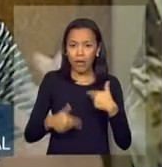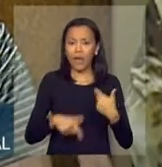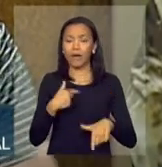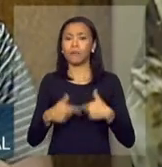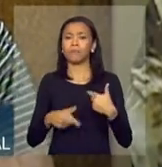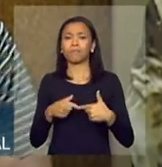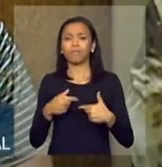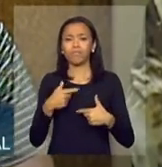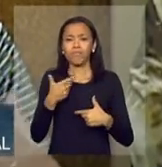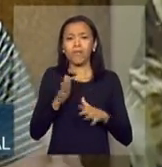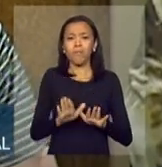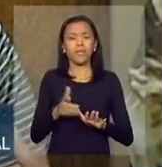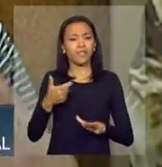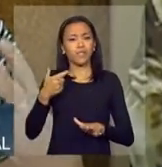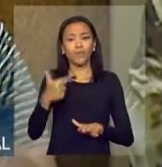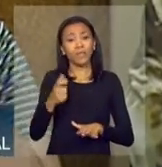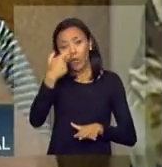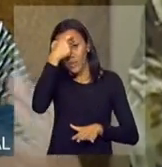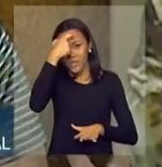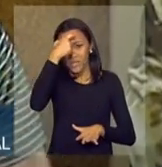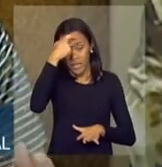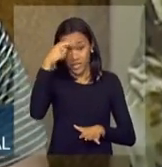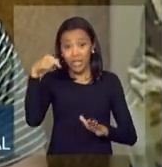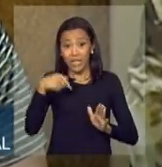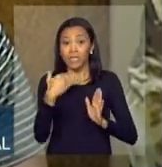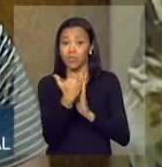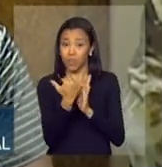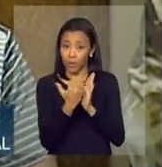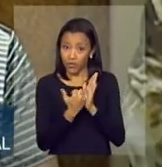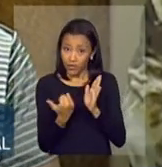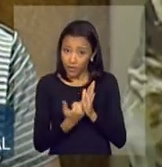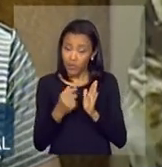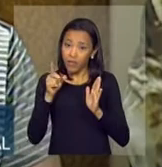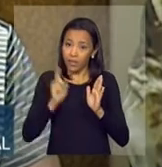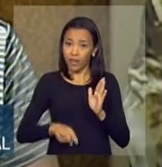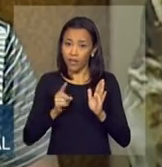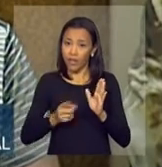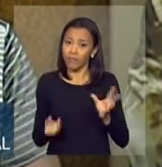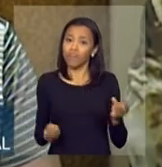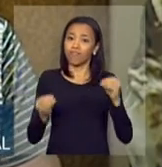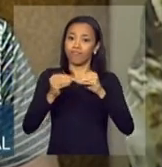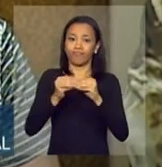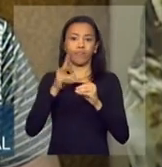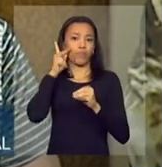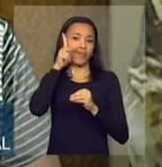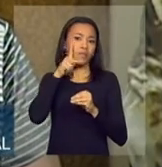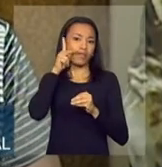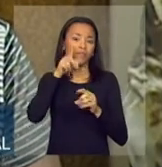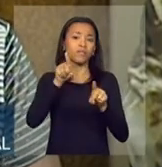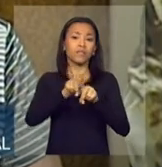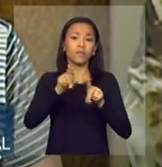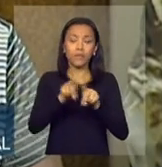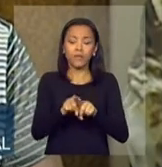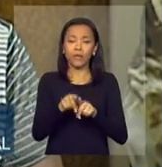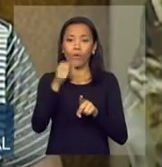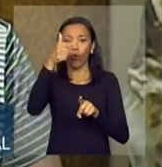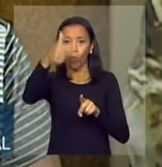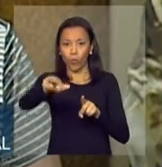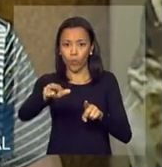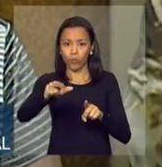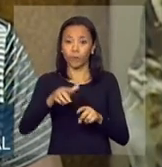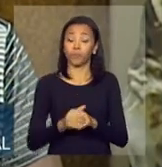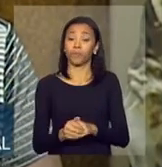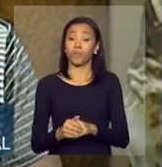aquele programa é uma parte constitutiva da política. Garantir que a gestão